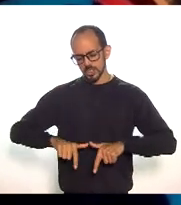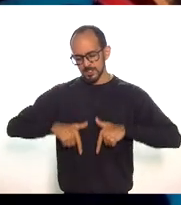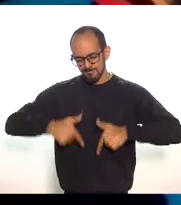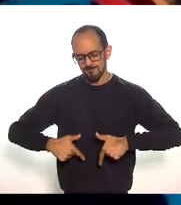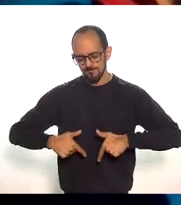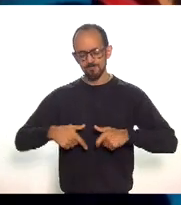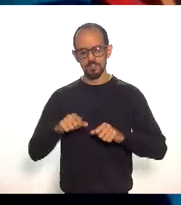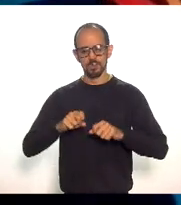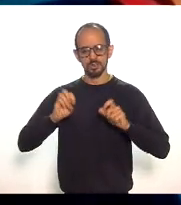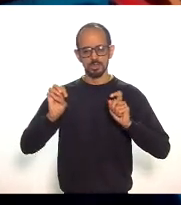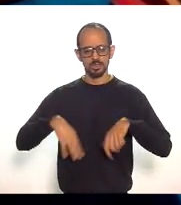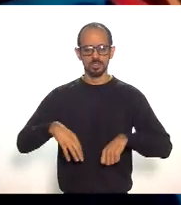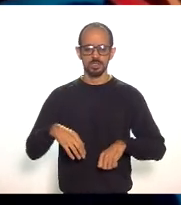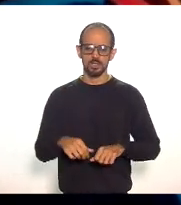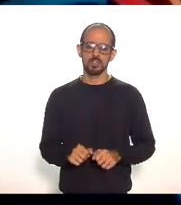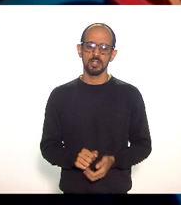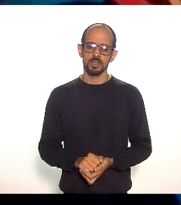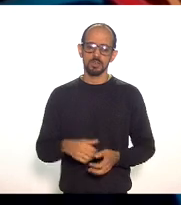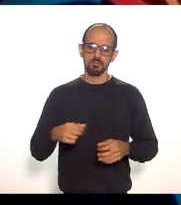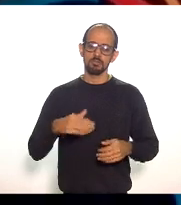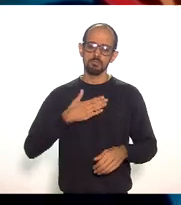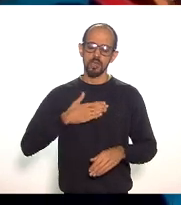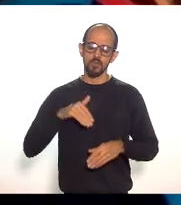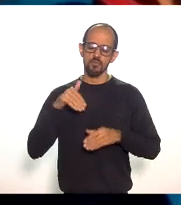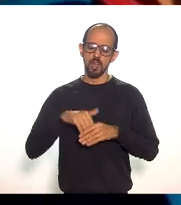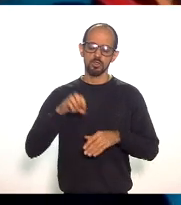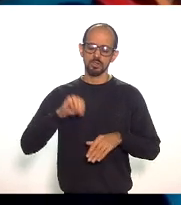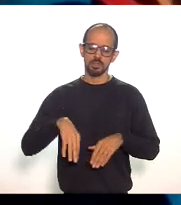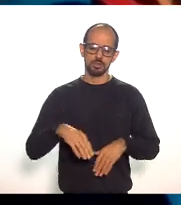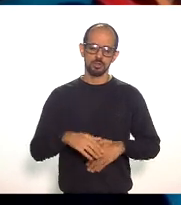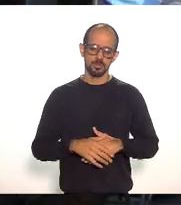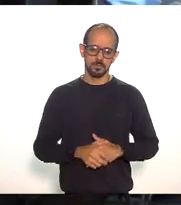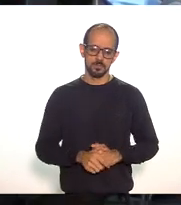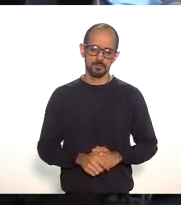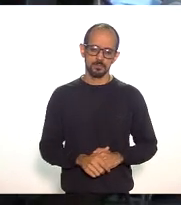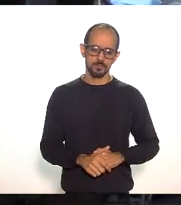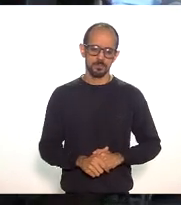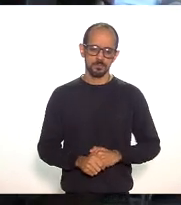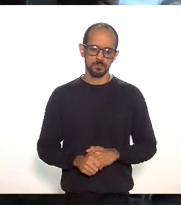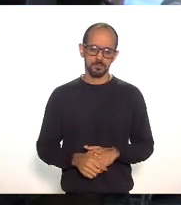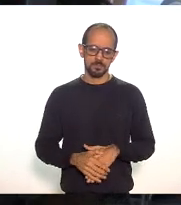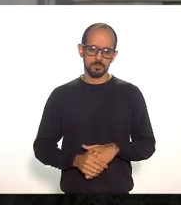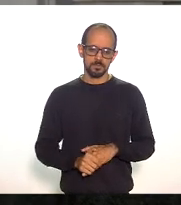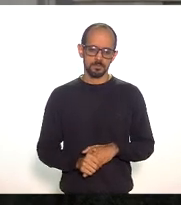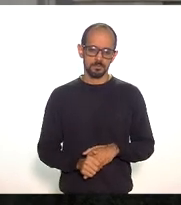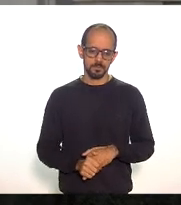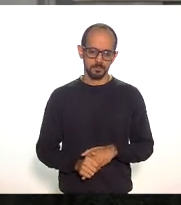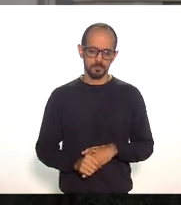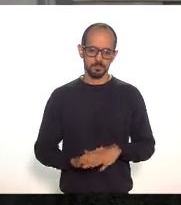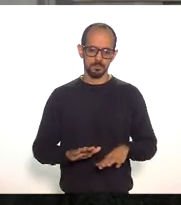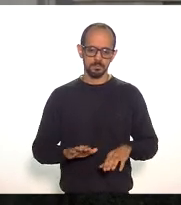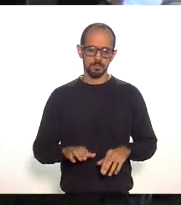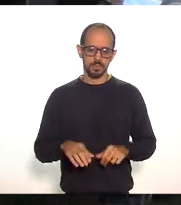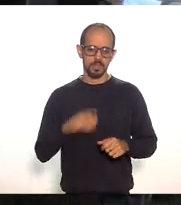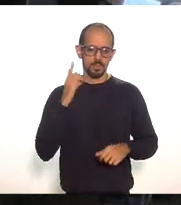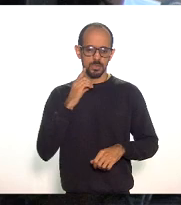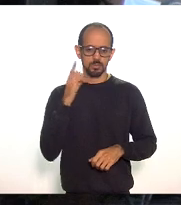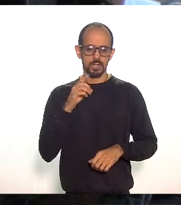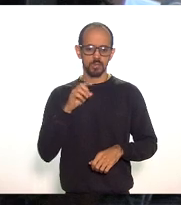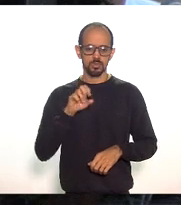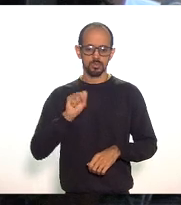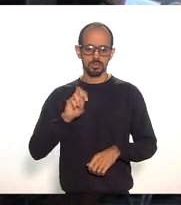as autoridades sanitárias desse país. Eu voto favorável. Vota sim, bom tempo. Deputado Sérgio